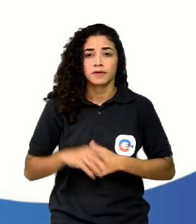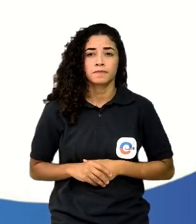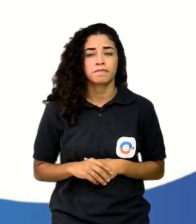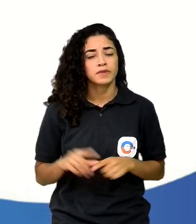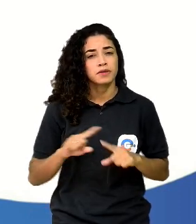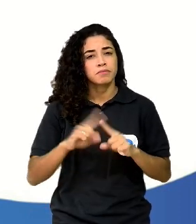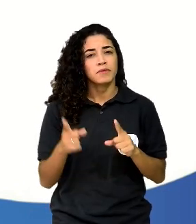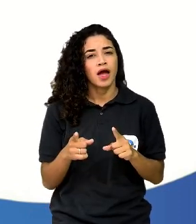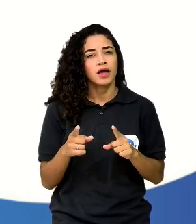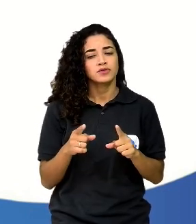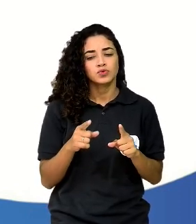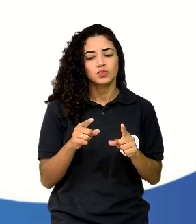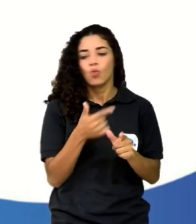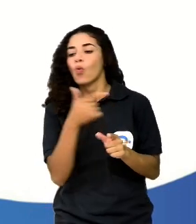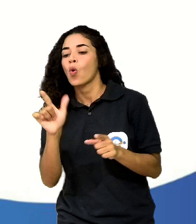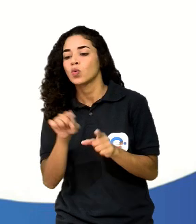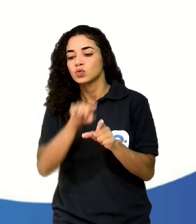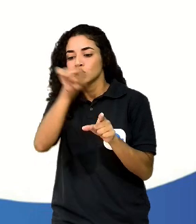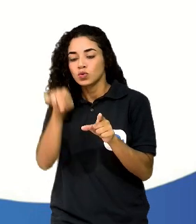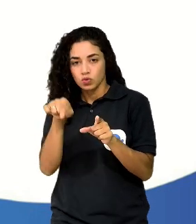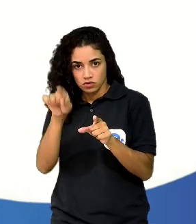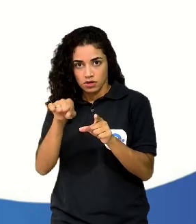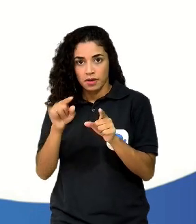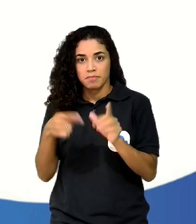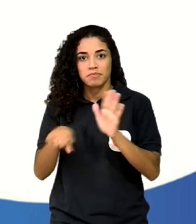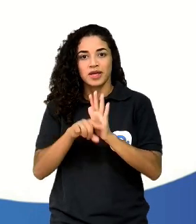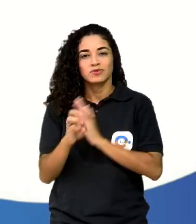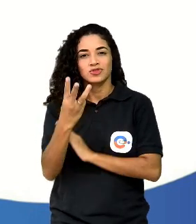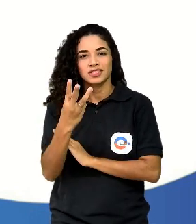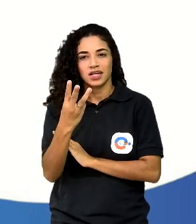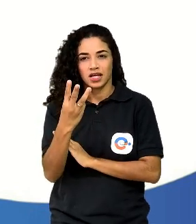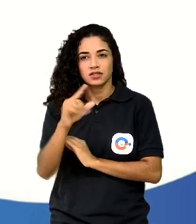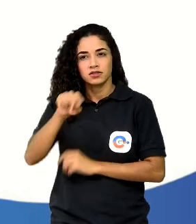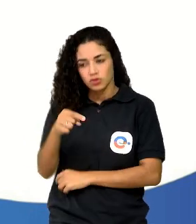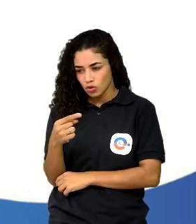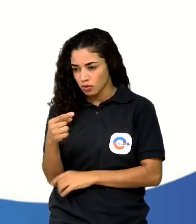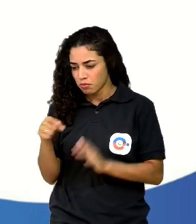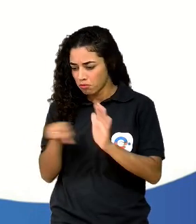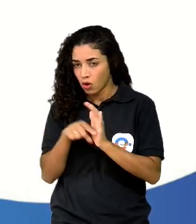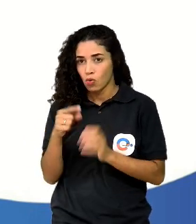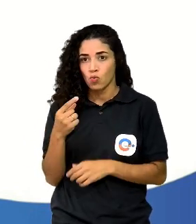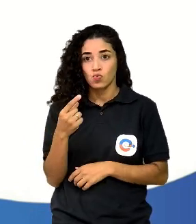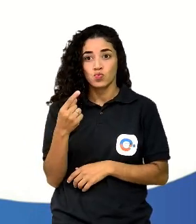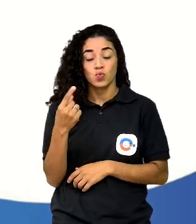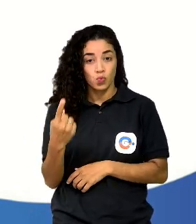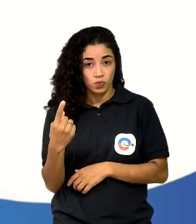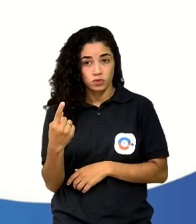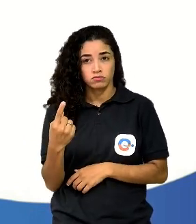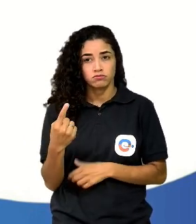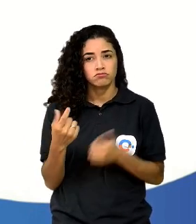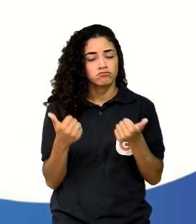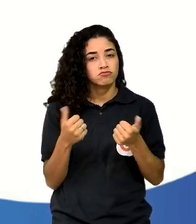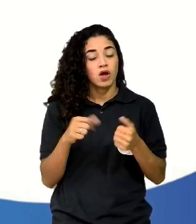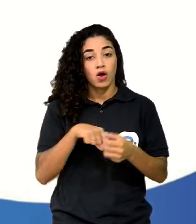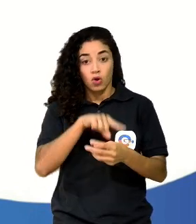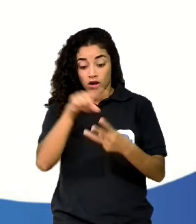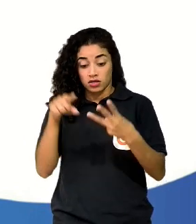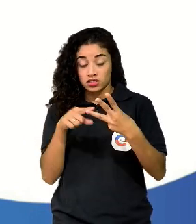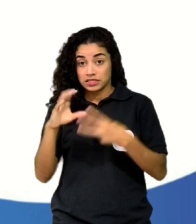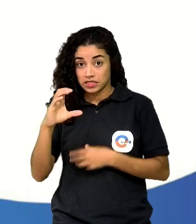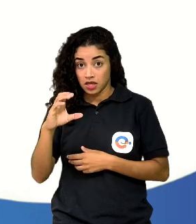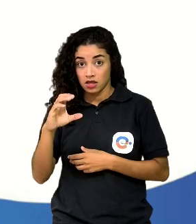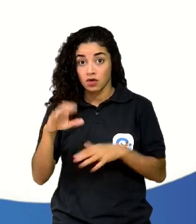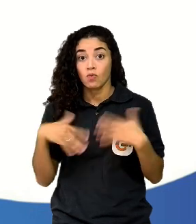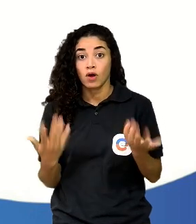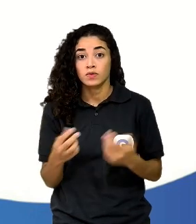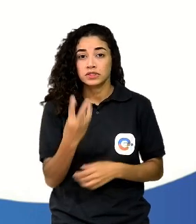ponto B, menos 3 e 1, está perfeito. Olhe ao vértice C, 3